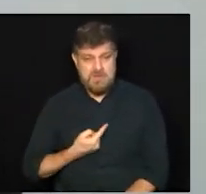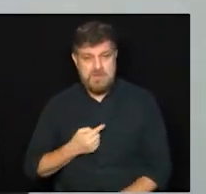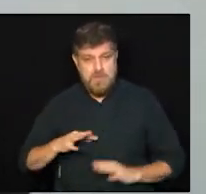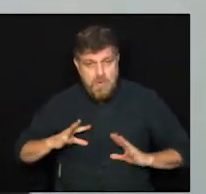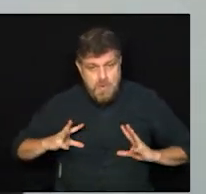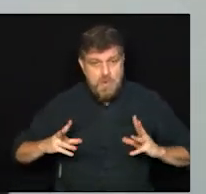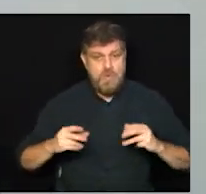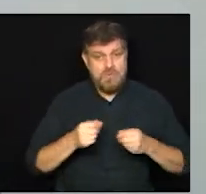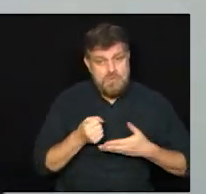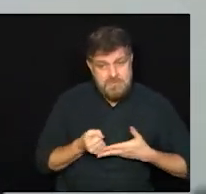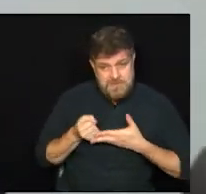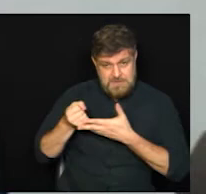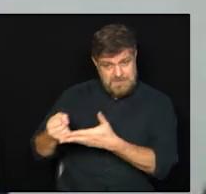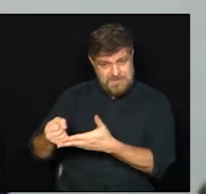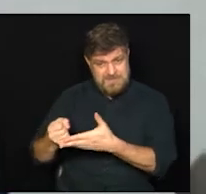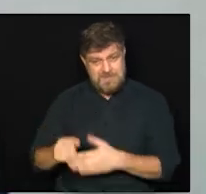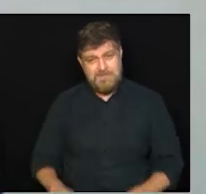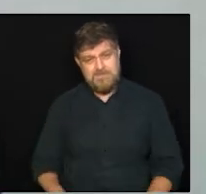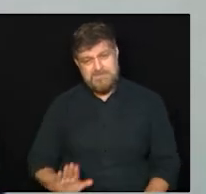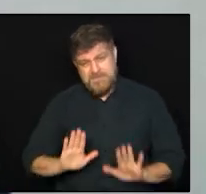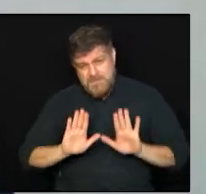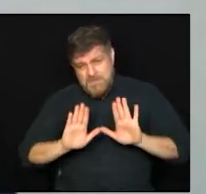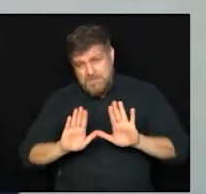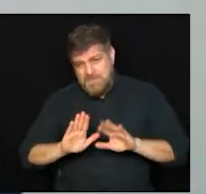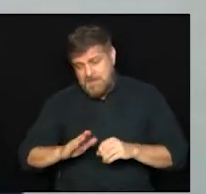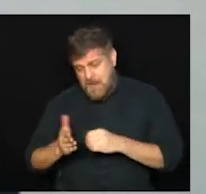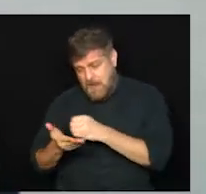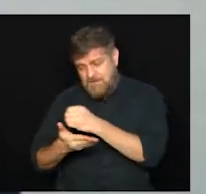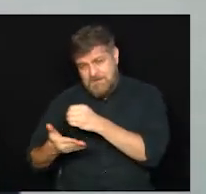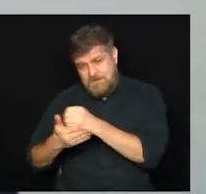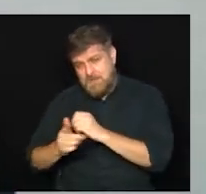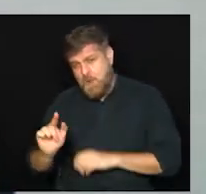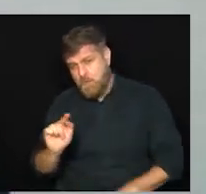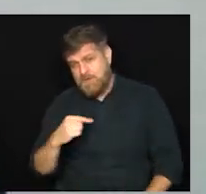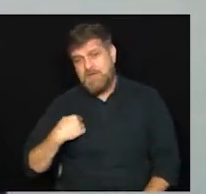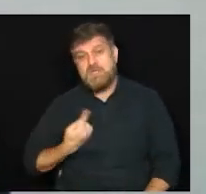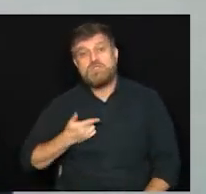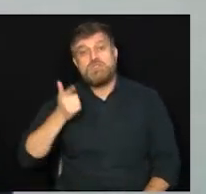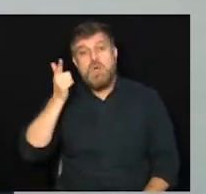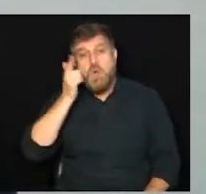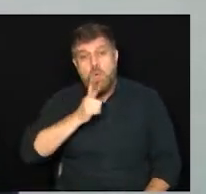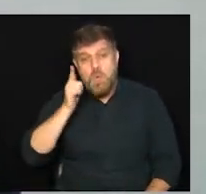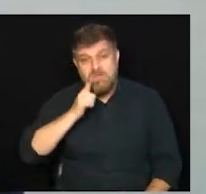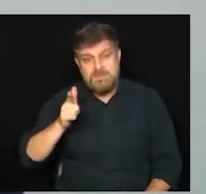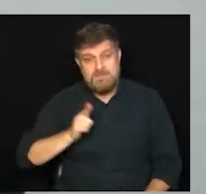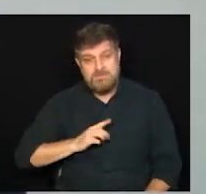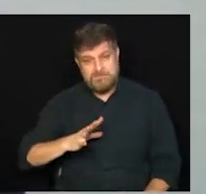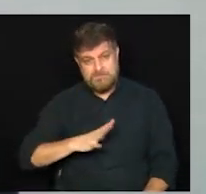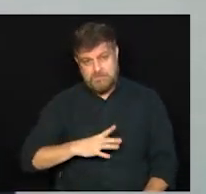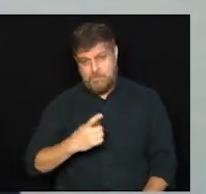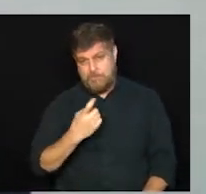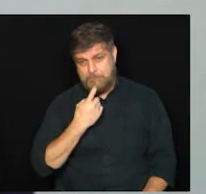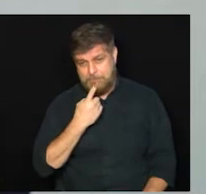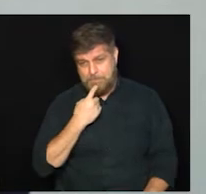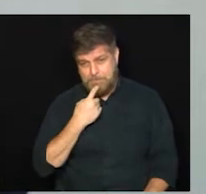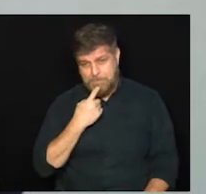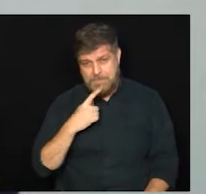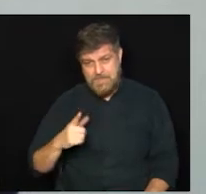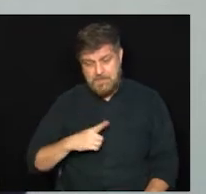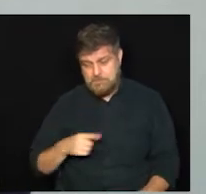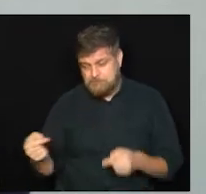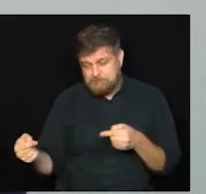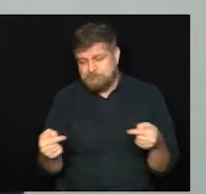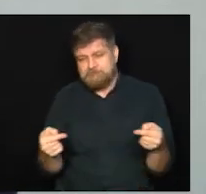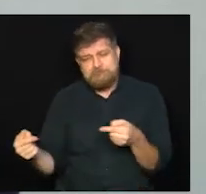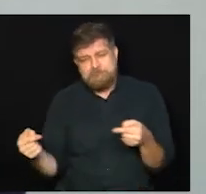ajudar, mas o ponto fundamental se a gente conseguir deixar a cidade competitiva para